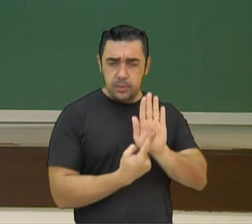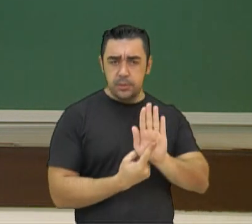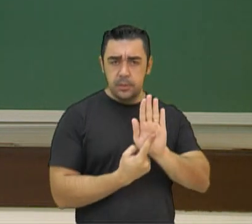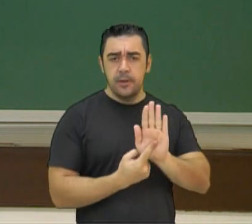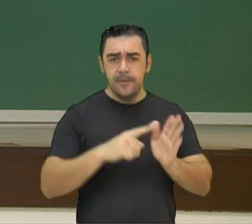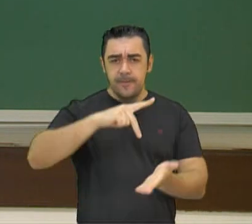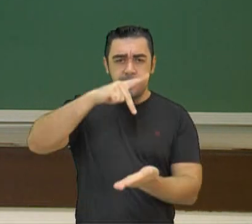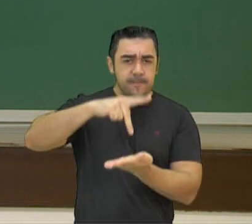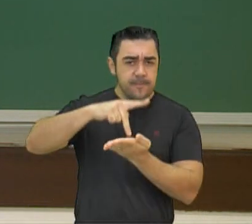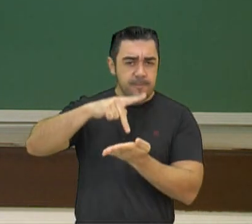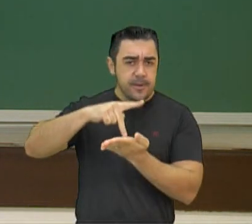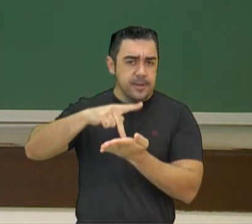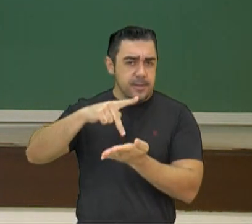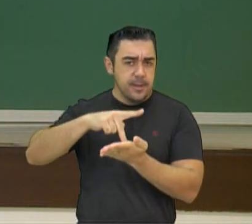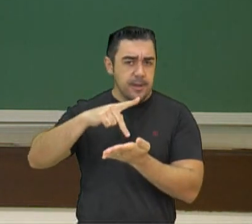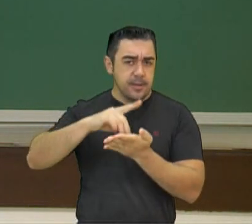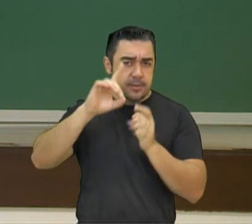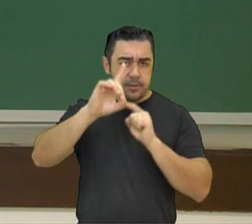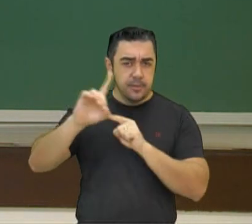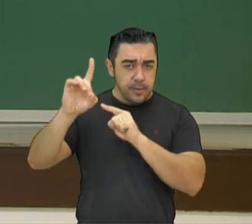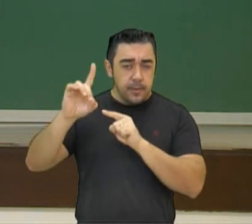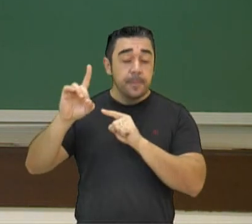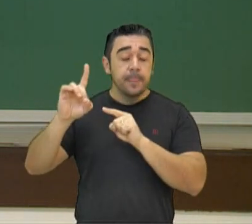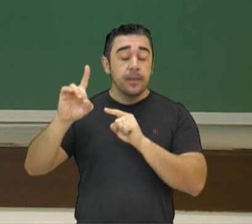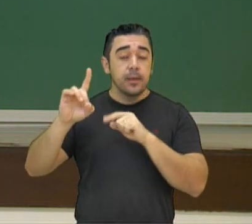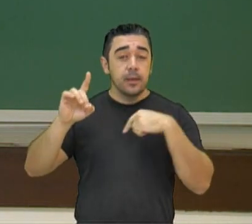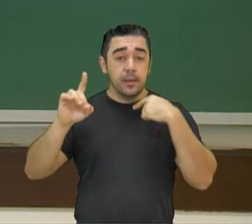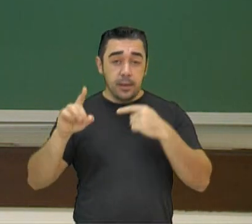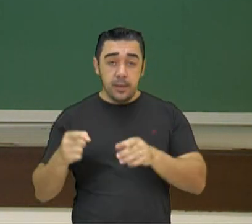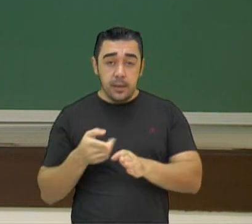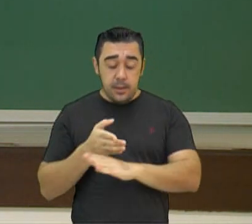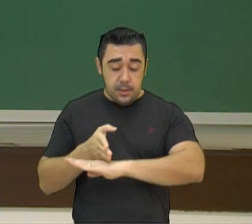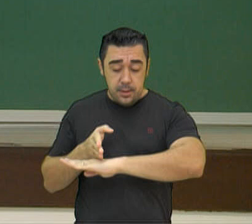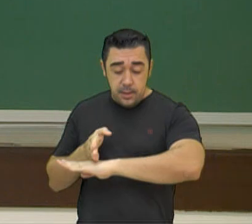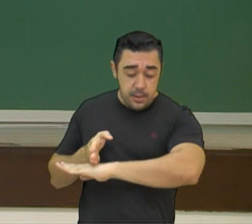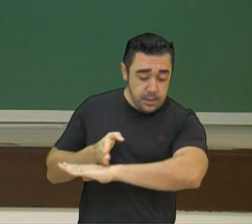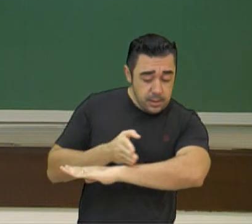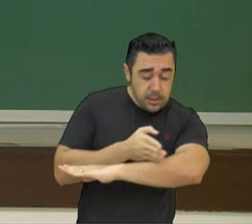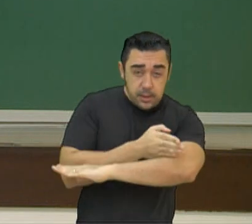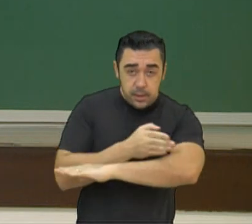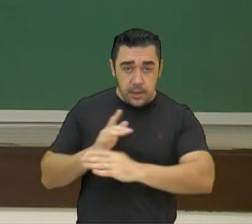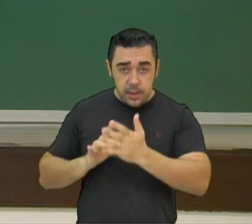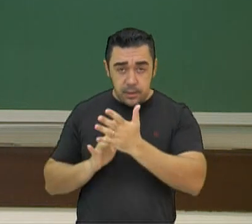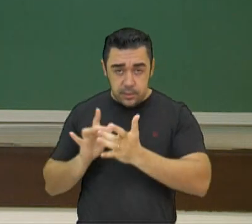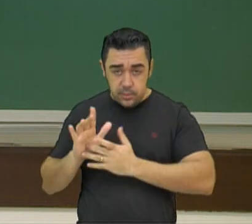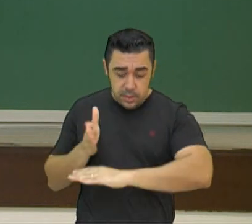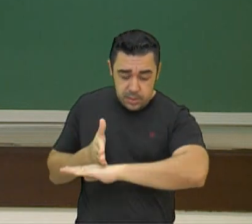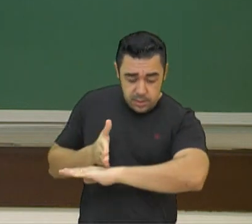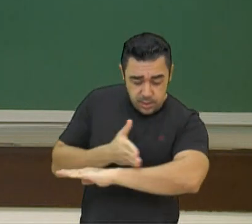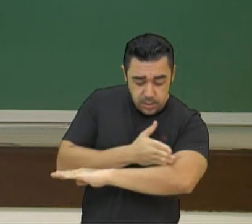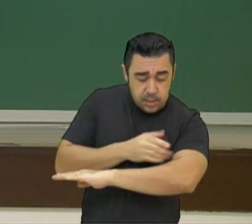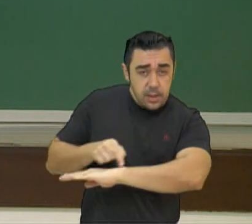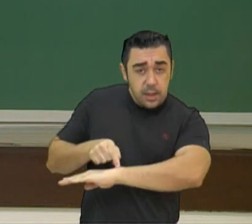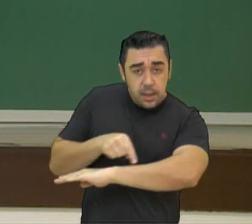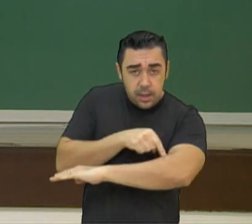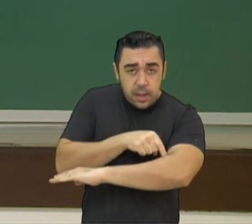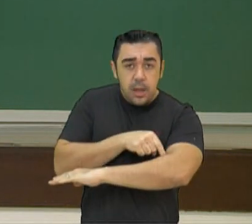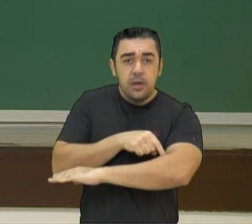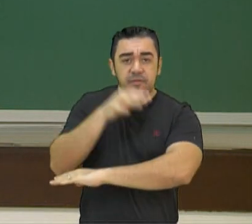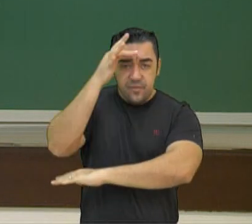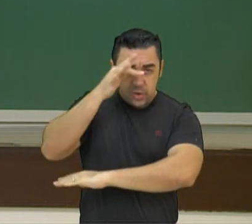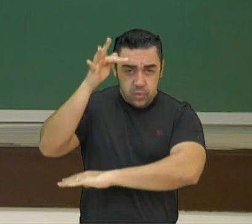a verdade, esses filósofos, mesmo não sendo, tendo conhecido Cristo, eles